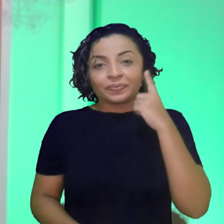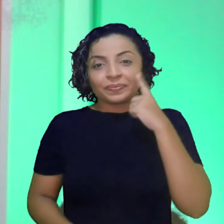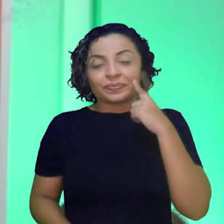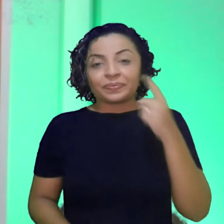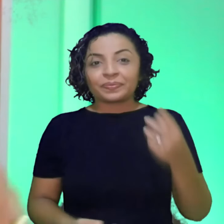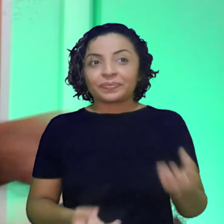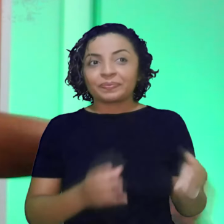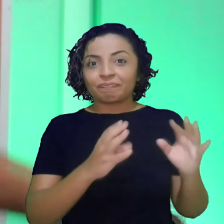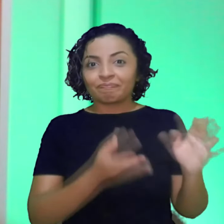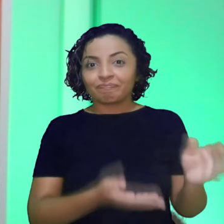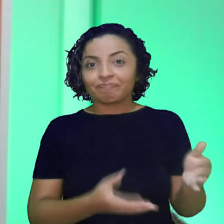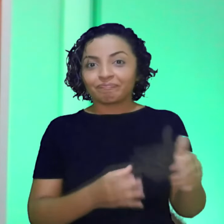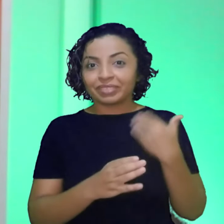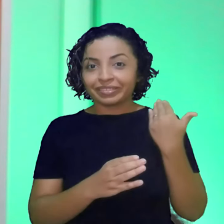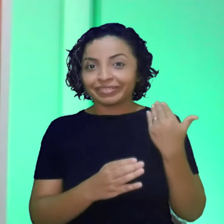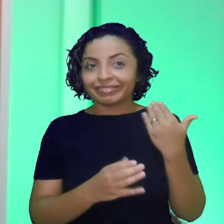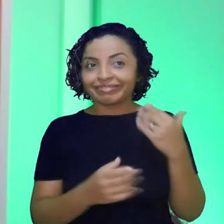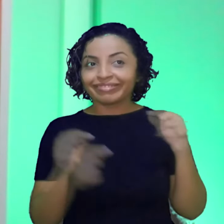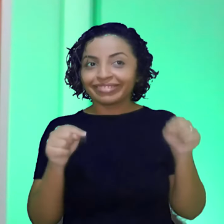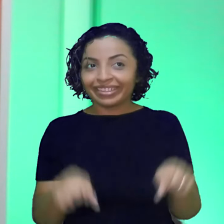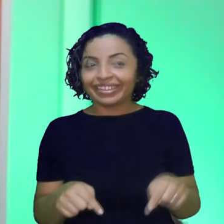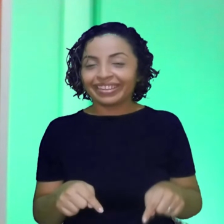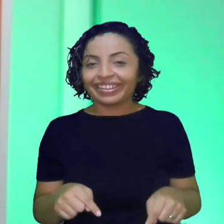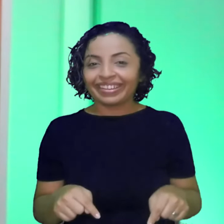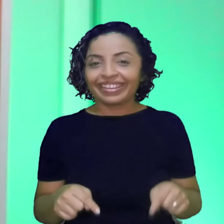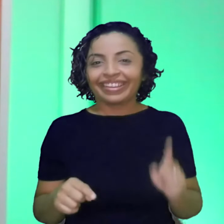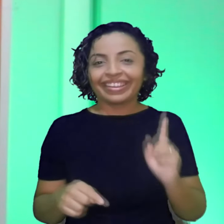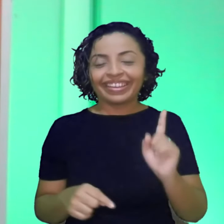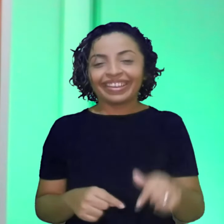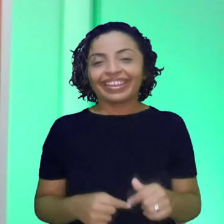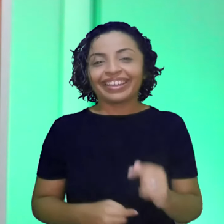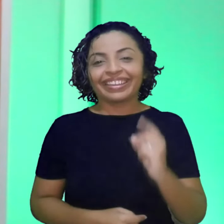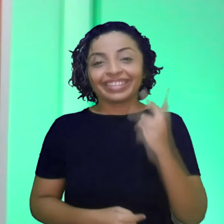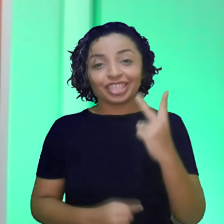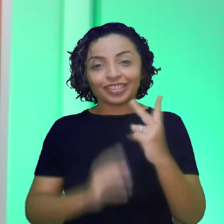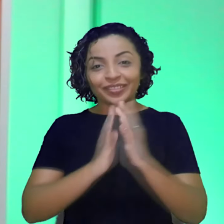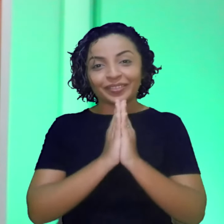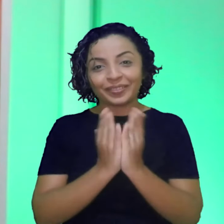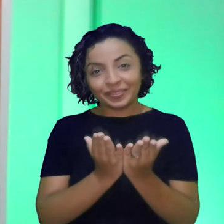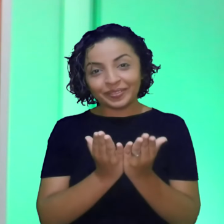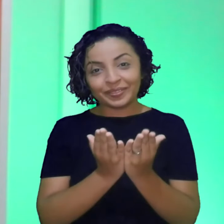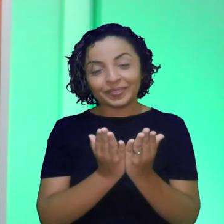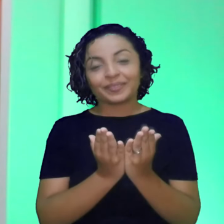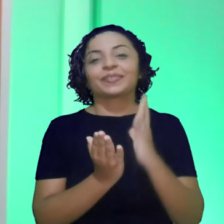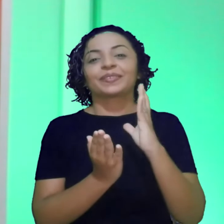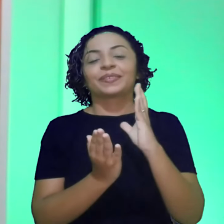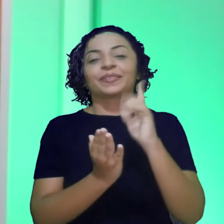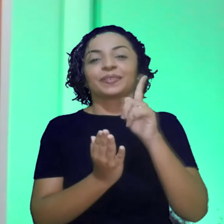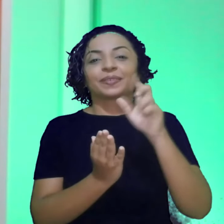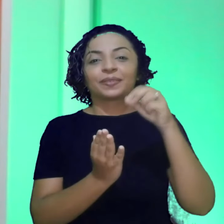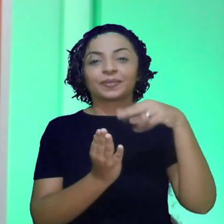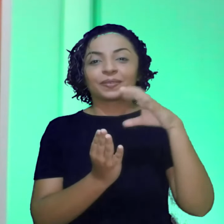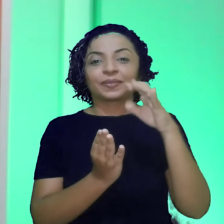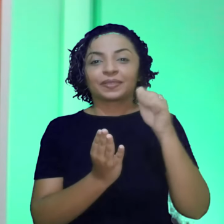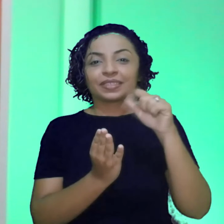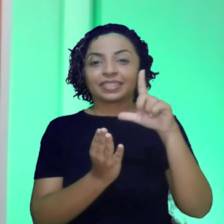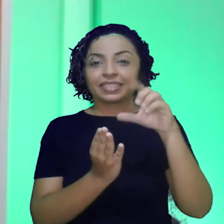providenciaram dos seus lançamentos para cá. Dois livros do Gonçalo